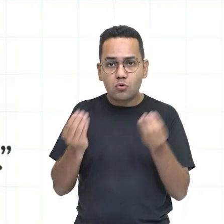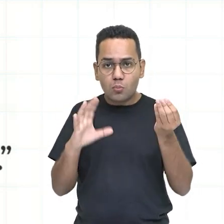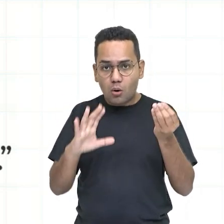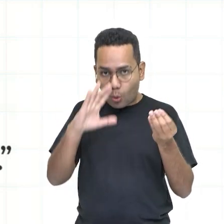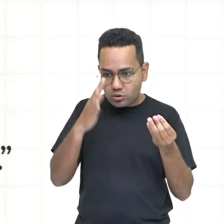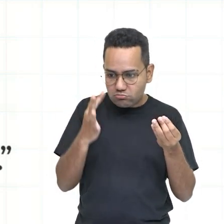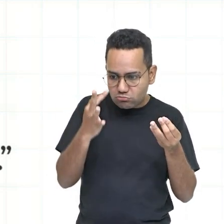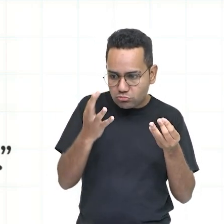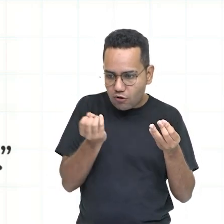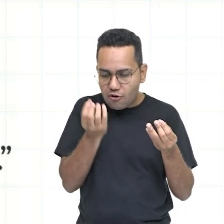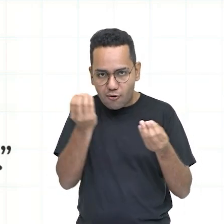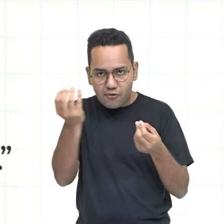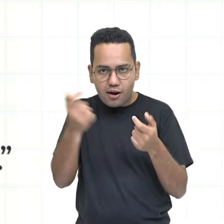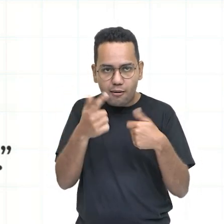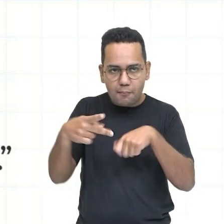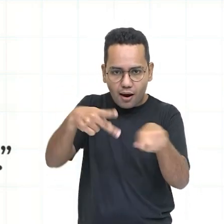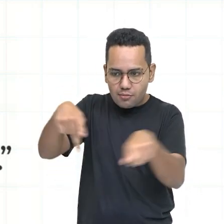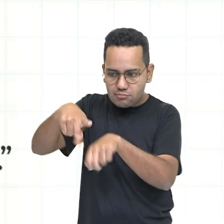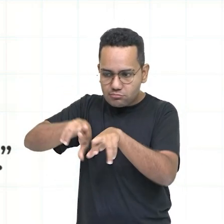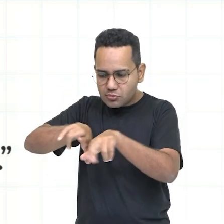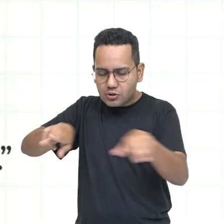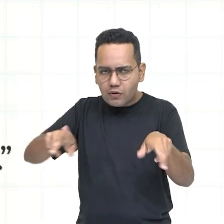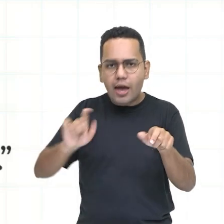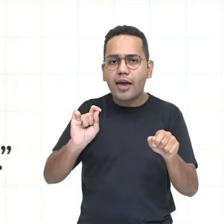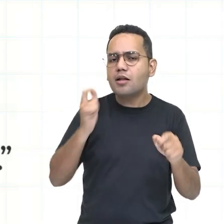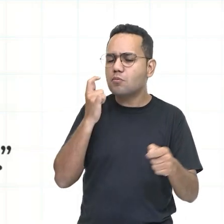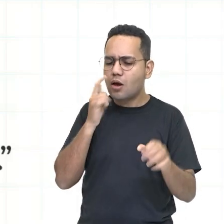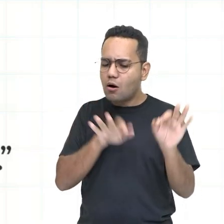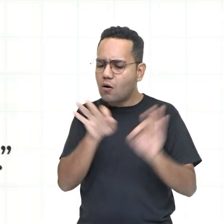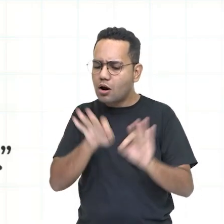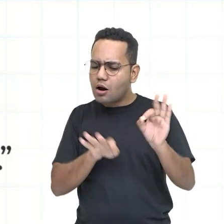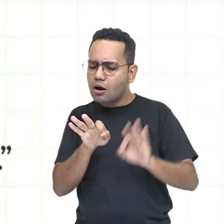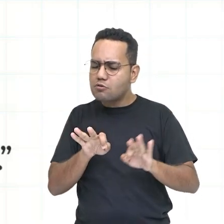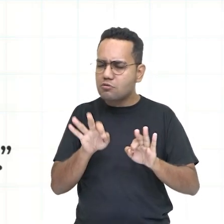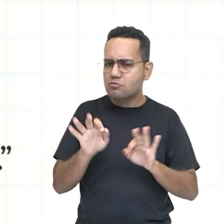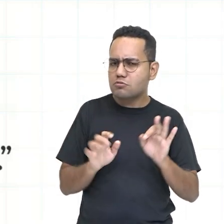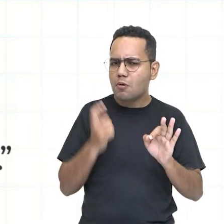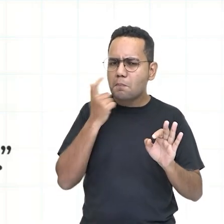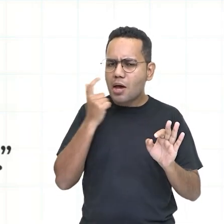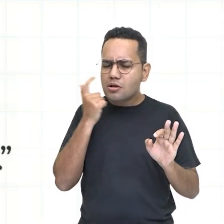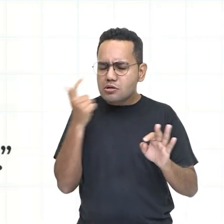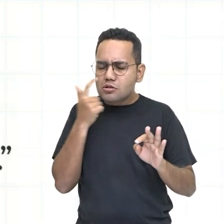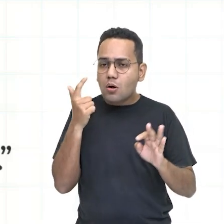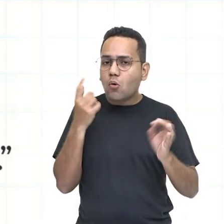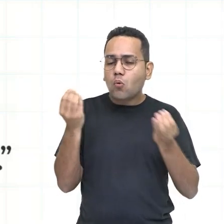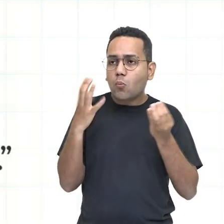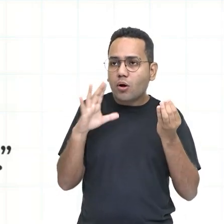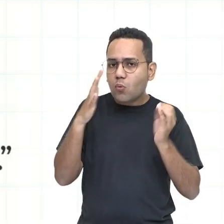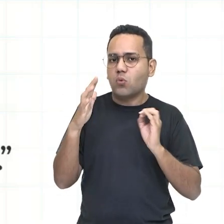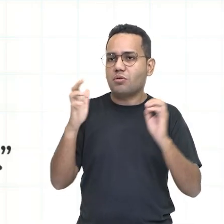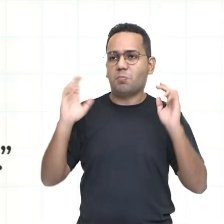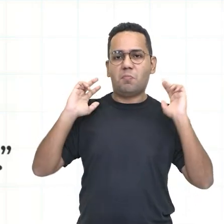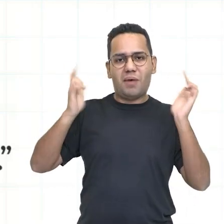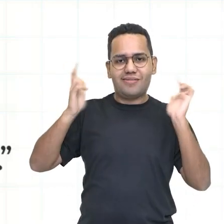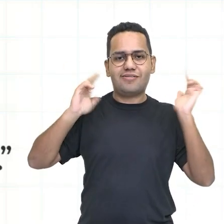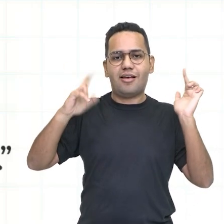vocês podem observar vários exemplos de linking